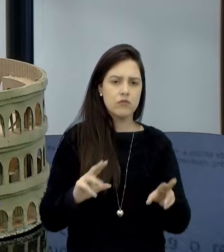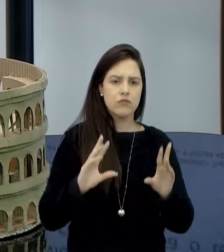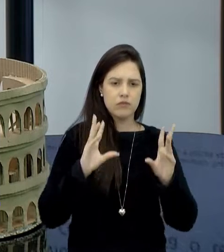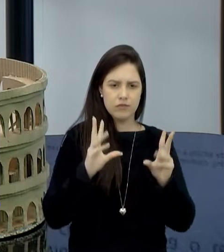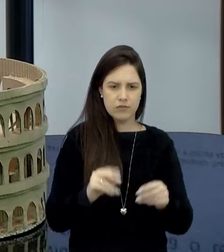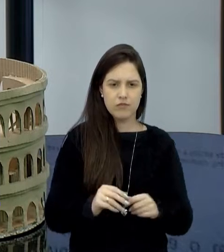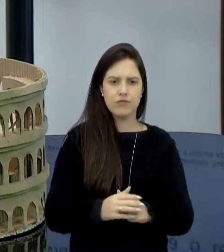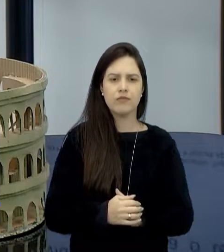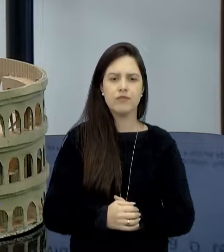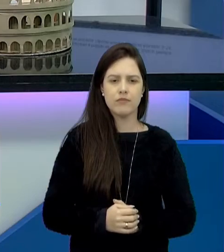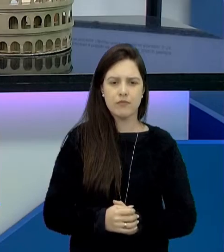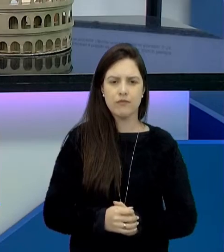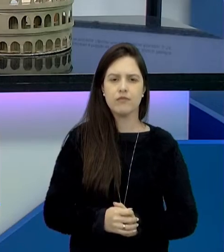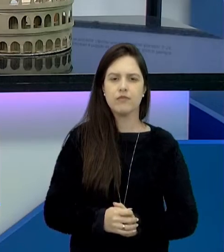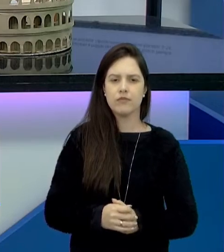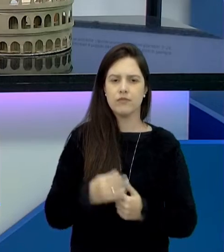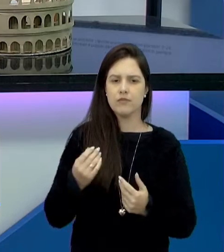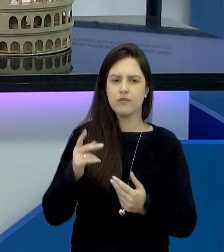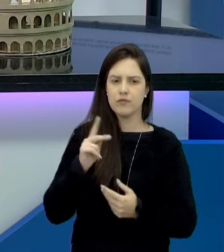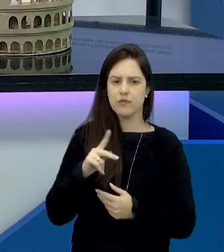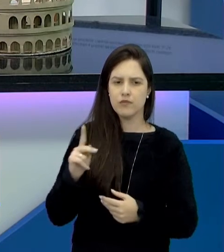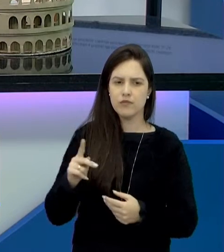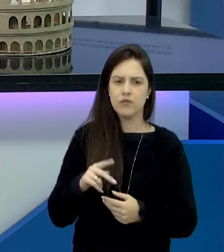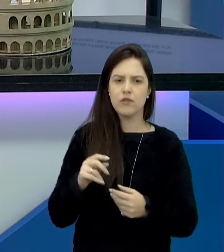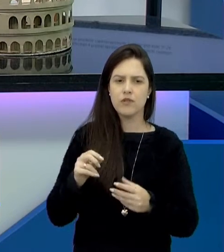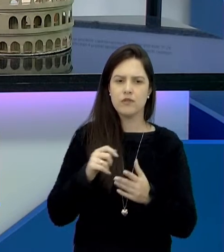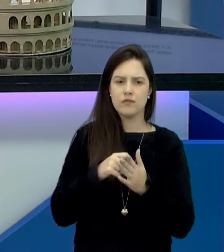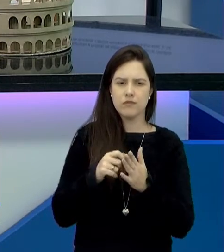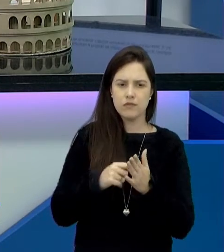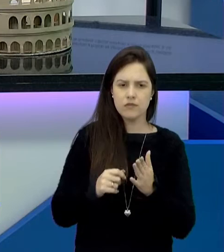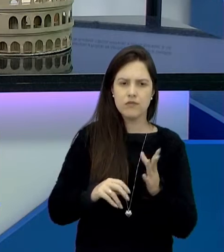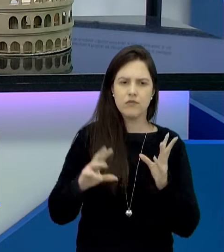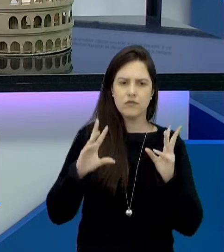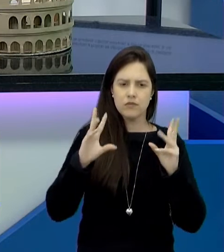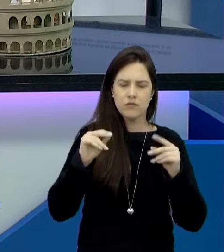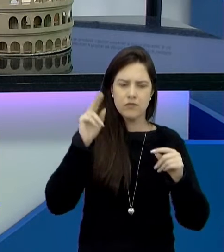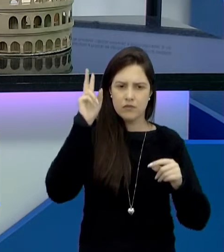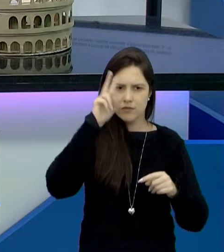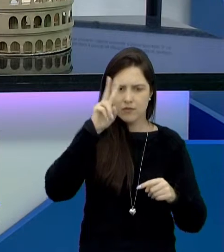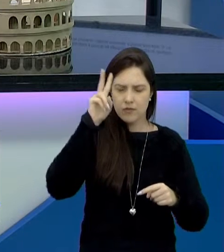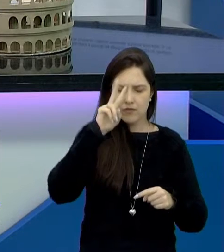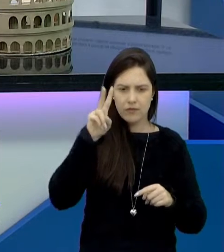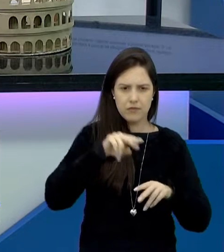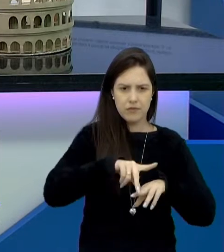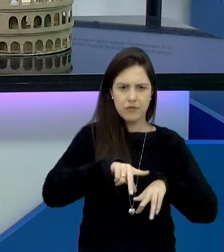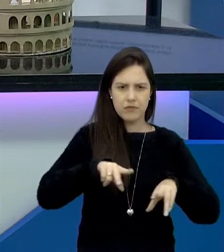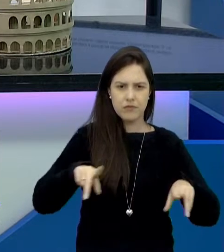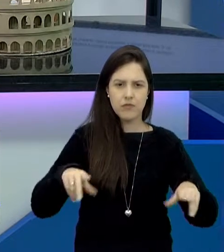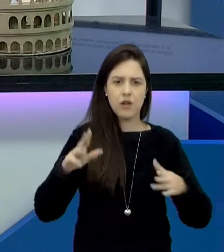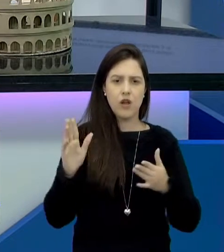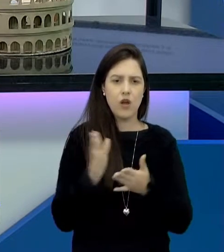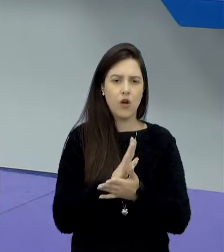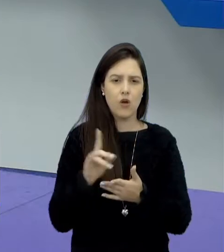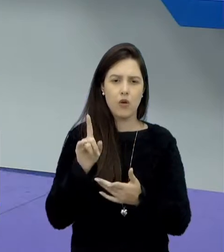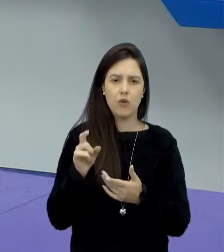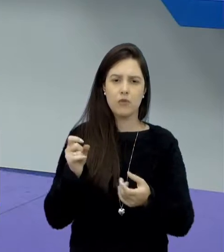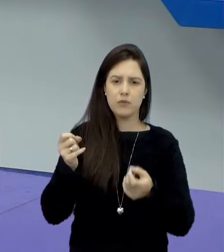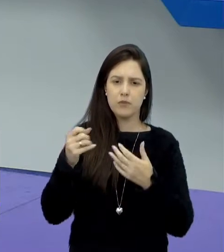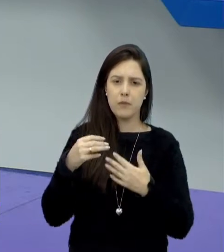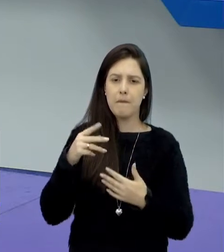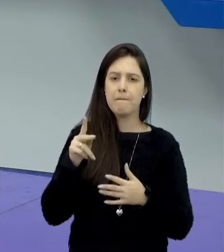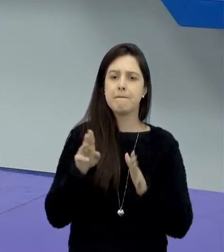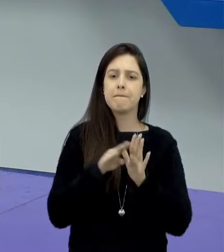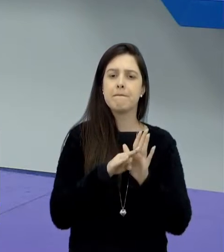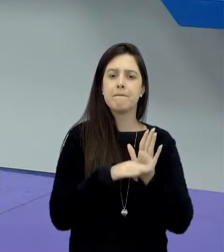né? Sim, todas as manifestações. Aí a gente pode entrar também até quando você falou sobre os patrimônios na